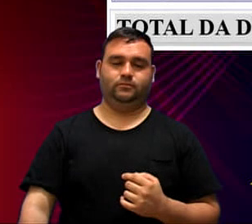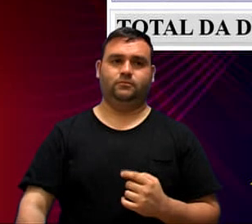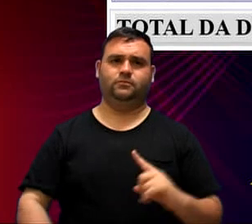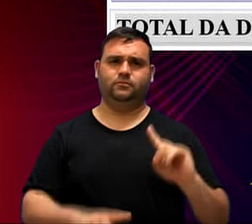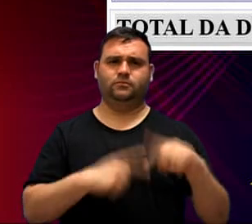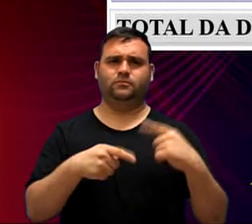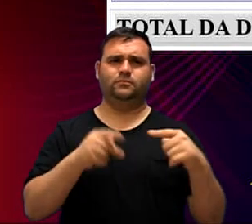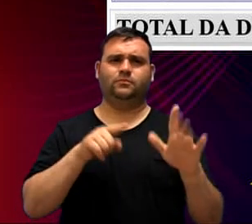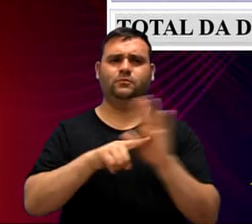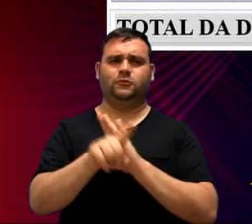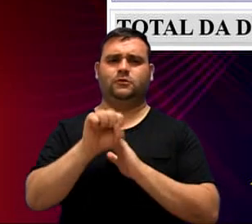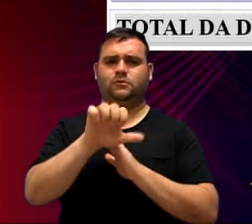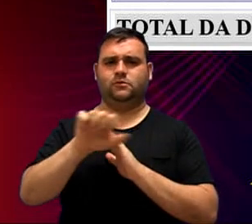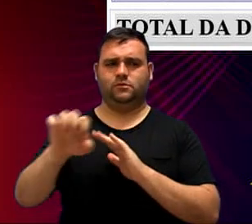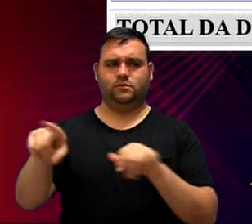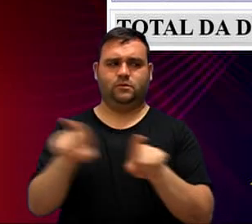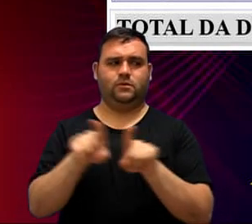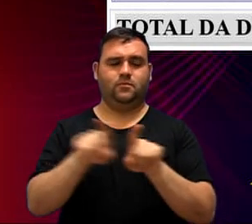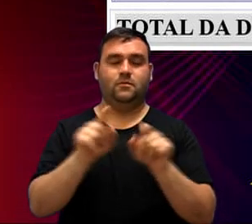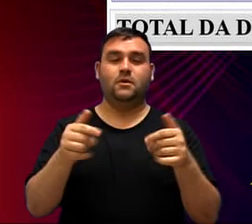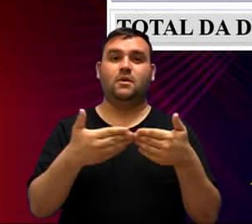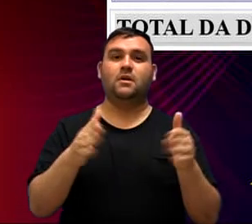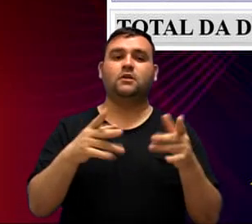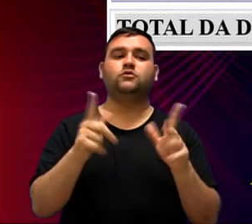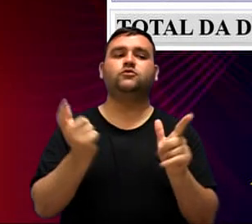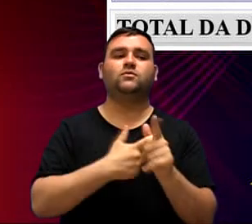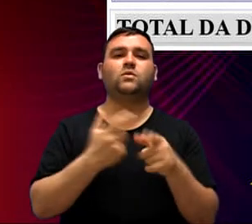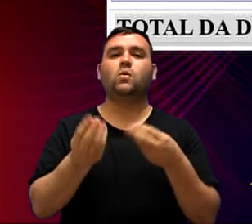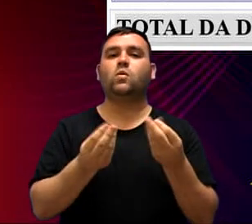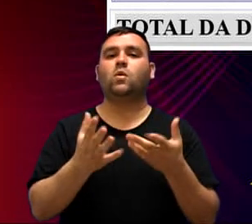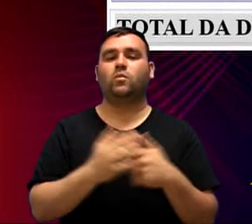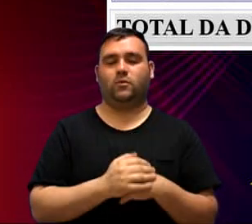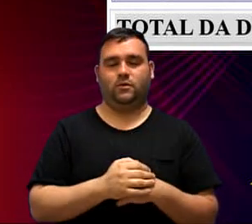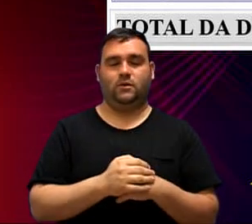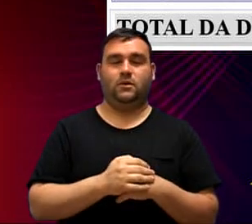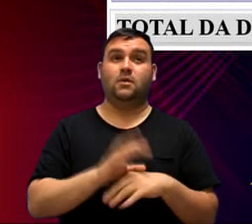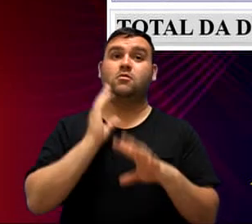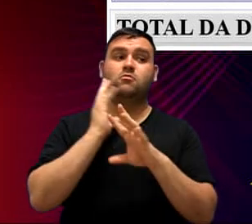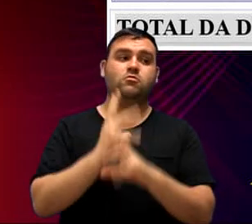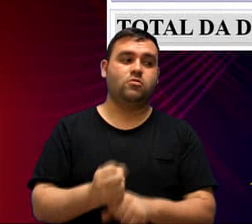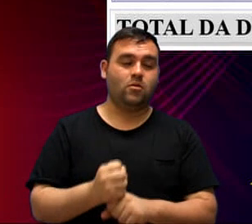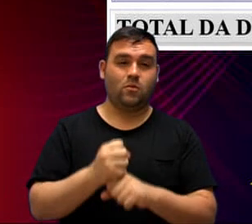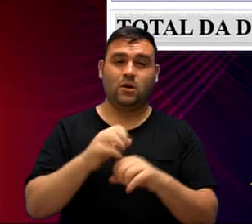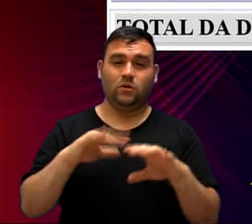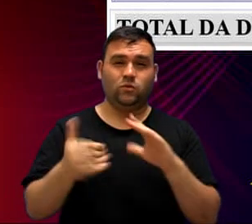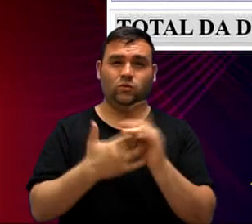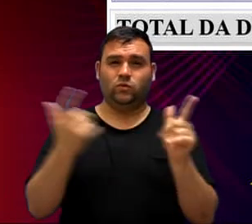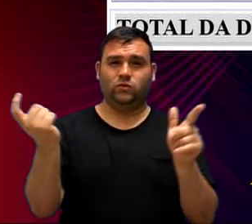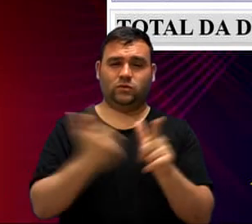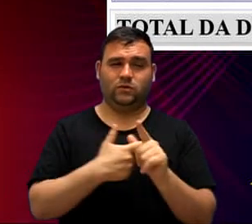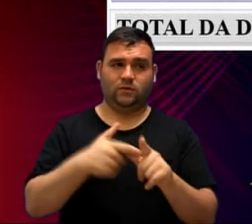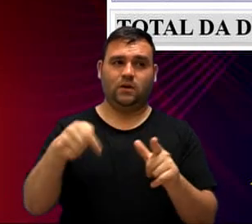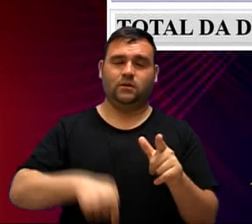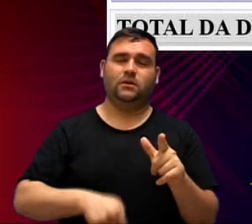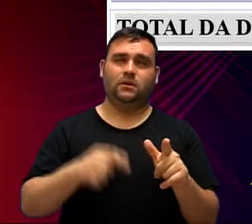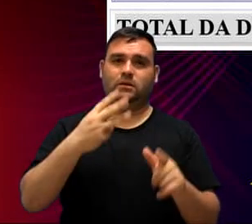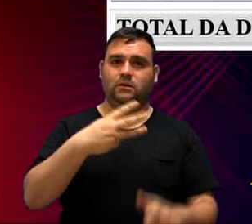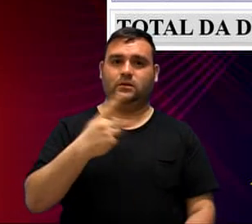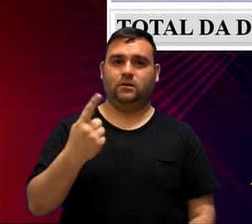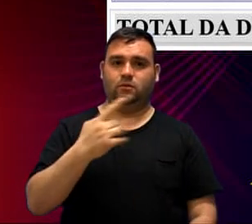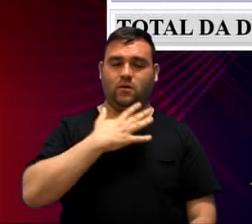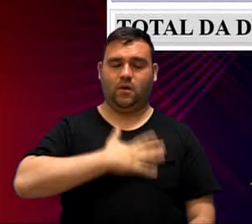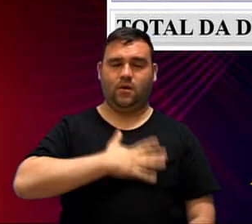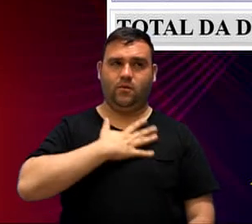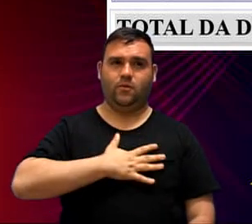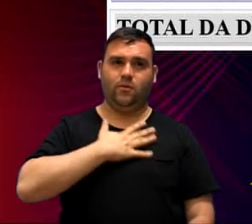Depois poderia perguntar ao SAI a questão da abertura dessa dívida. Total da vida consolidada do município, então, em 31 de